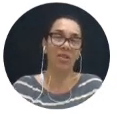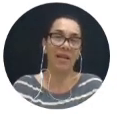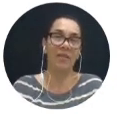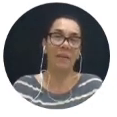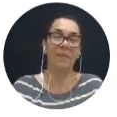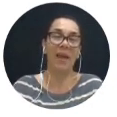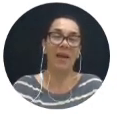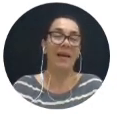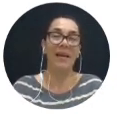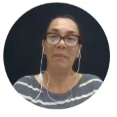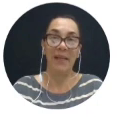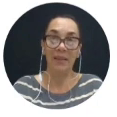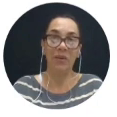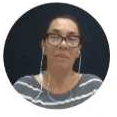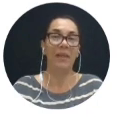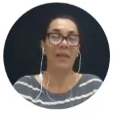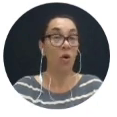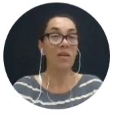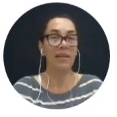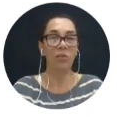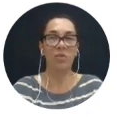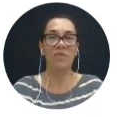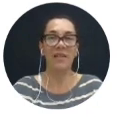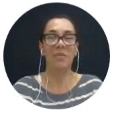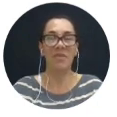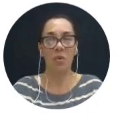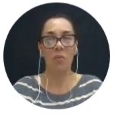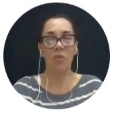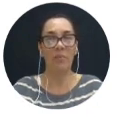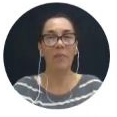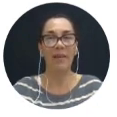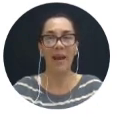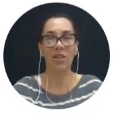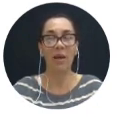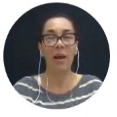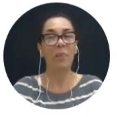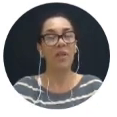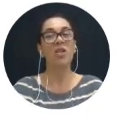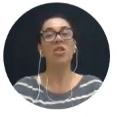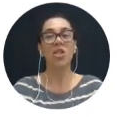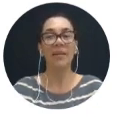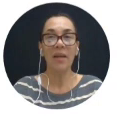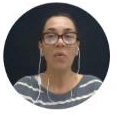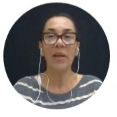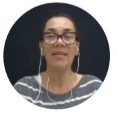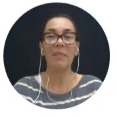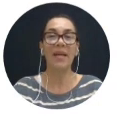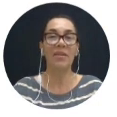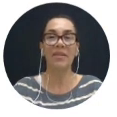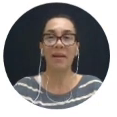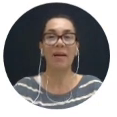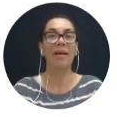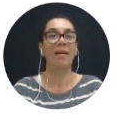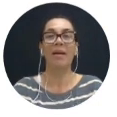na hora de escrever, né? Lembrando que nós adultos fazemos isso com muita propriedade, porque a gente já tem um